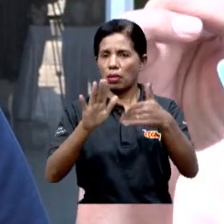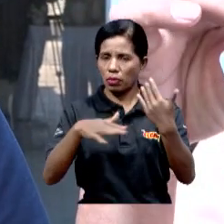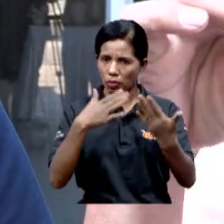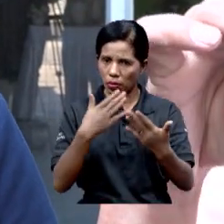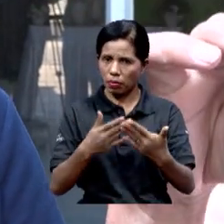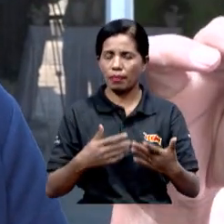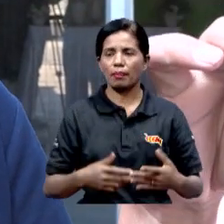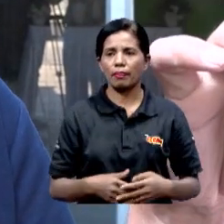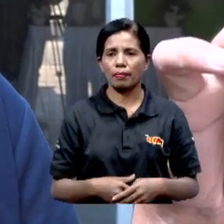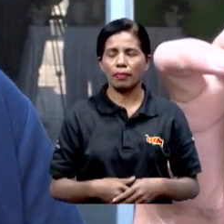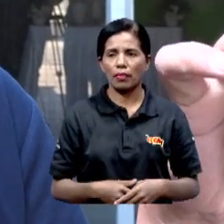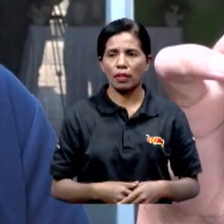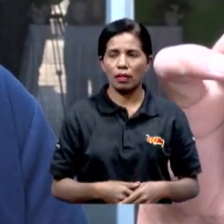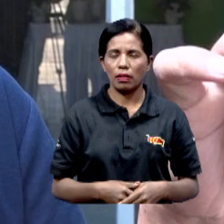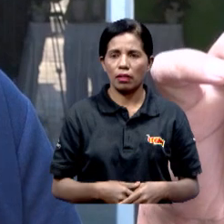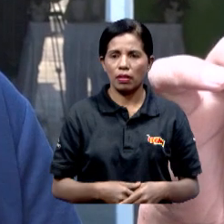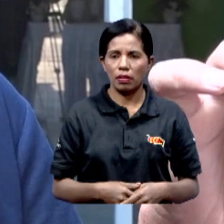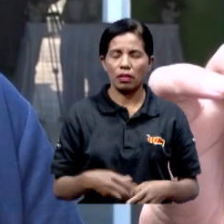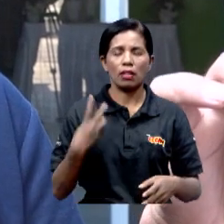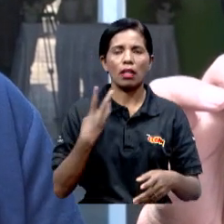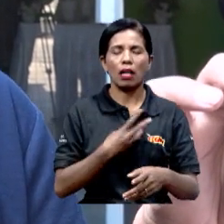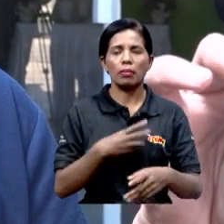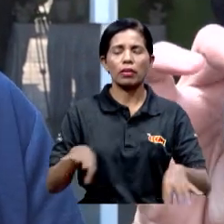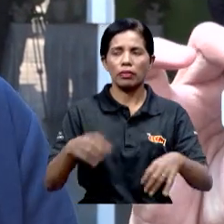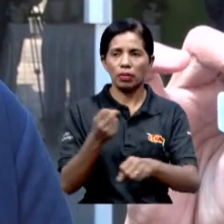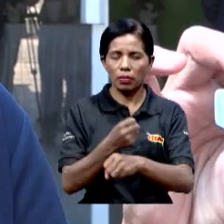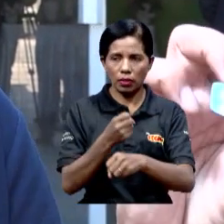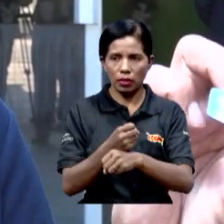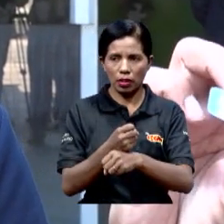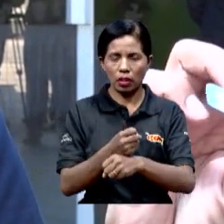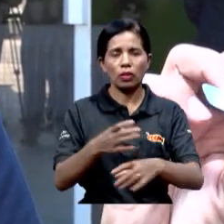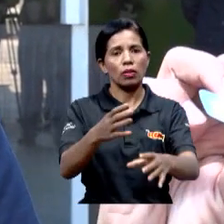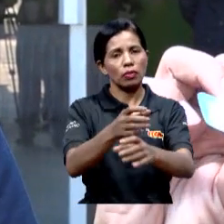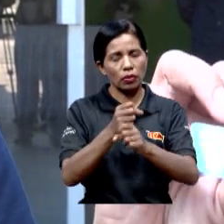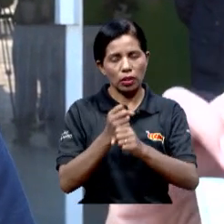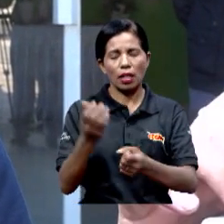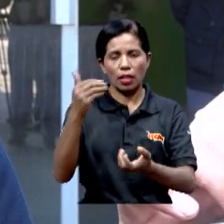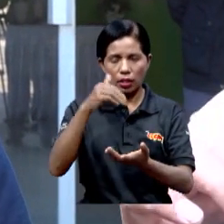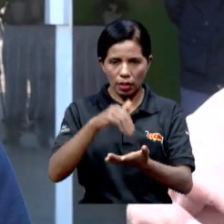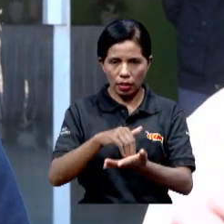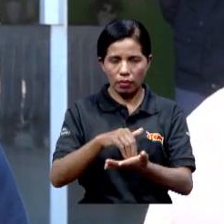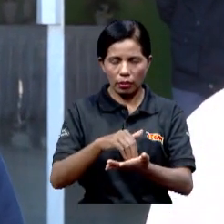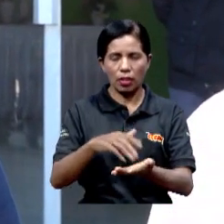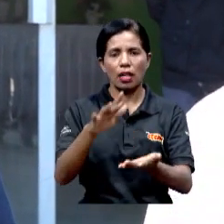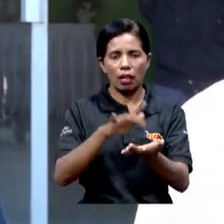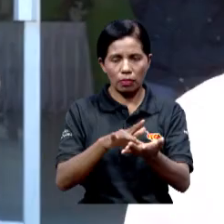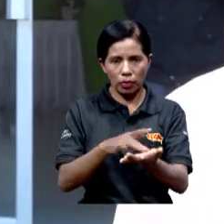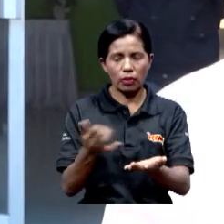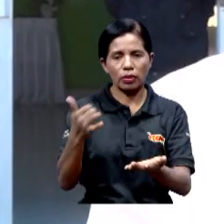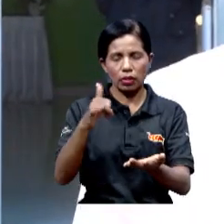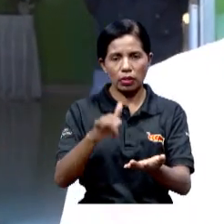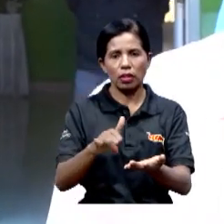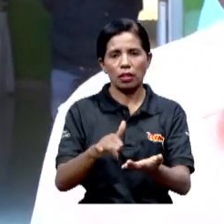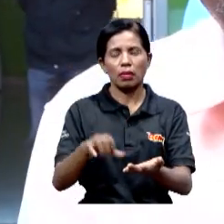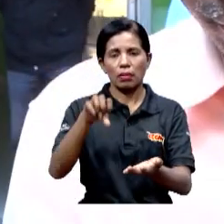Nebe hira ne hotu ami esforço in chama kat vele recolha no concentra ka armazena ia fatin